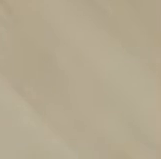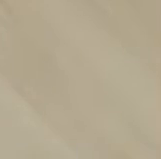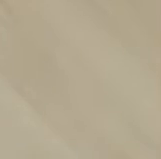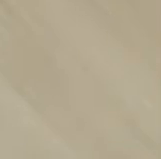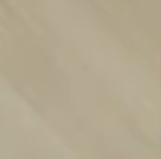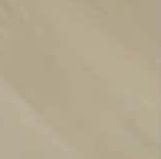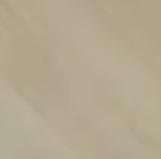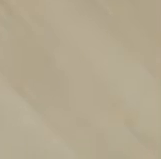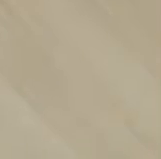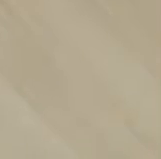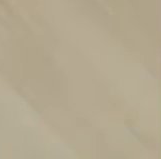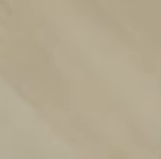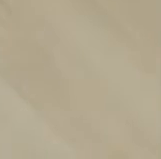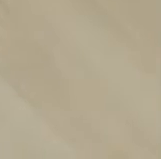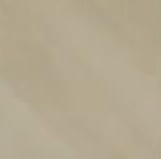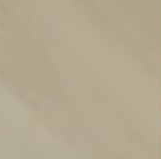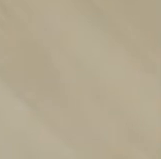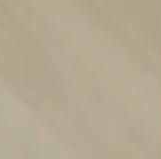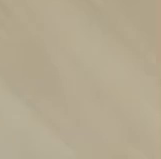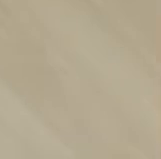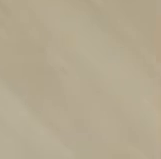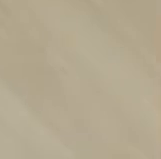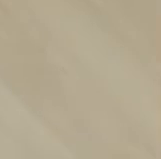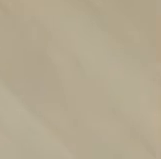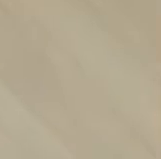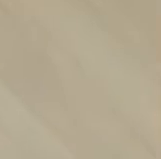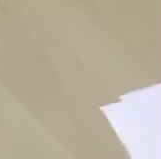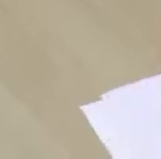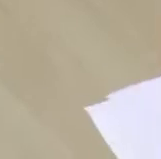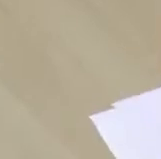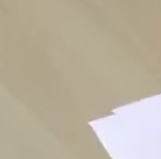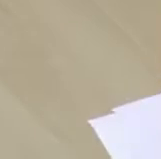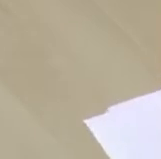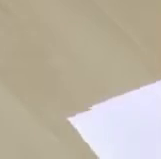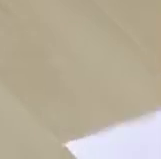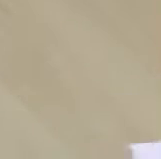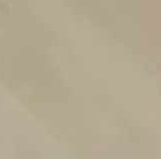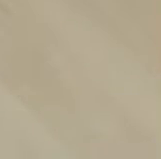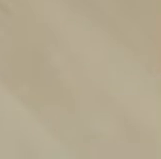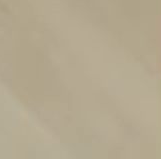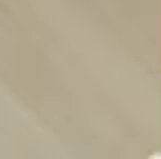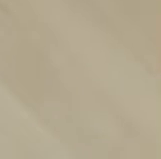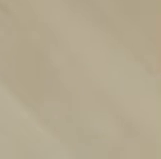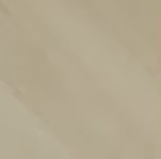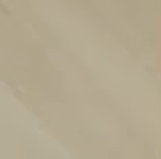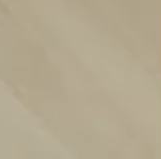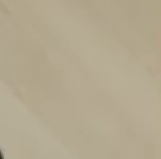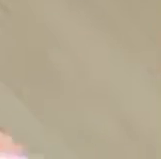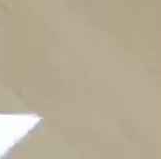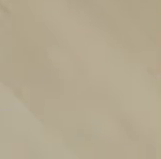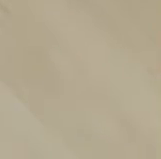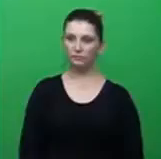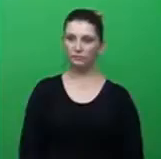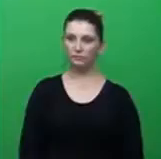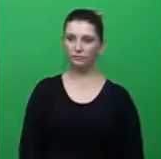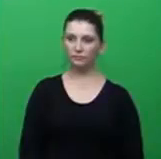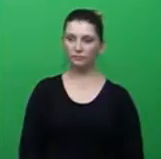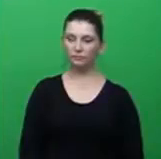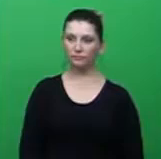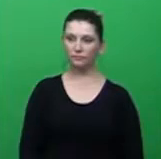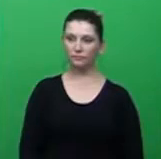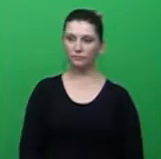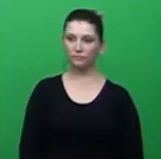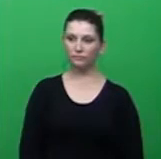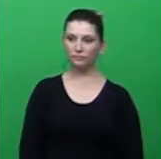Boa noite a todos. Sejam bem-vindos a essa sessão legislativa. Solicito aos senhores vereadores que façam a confirmação do